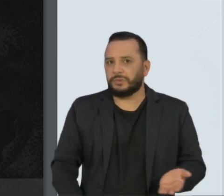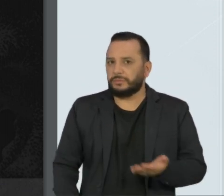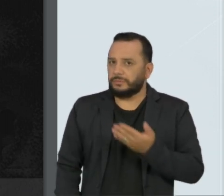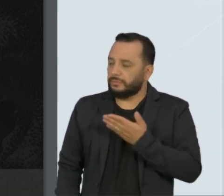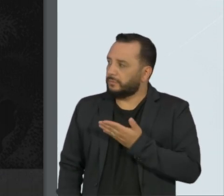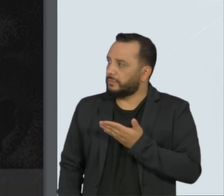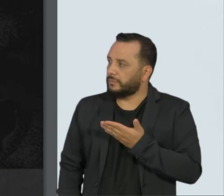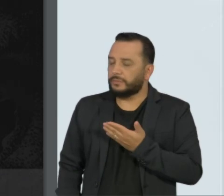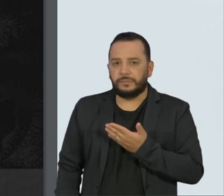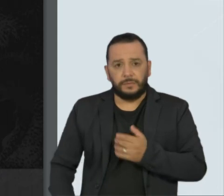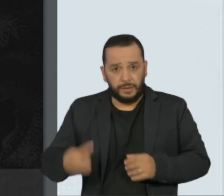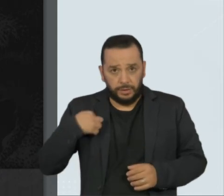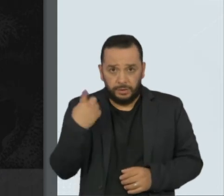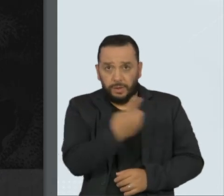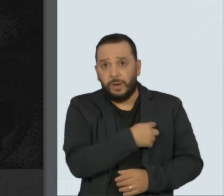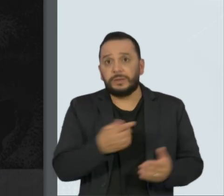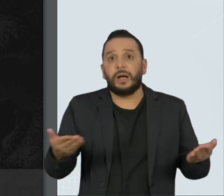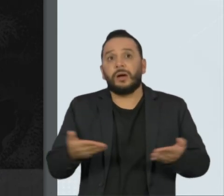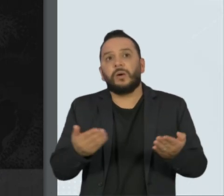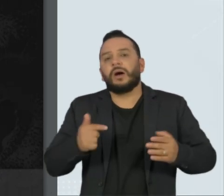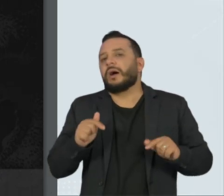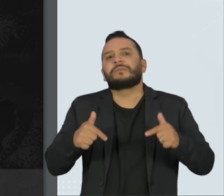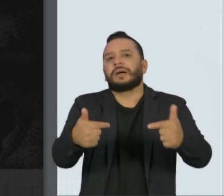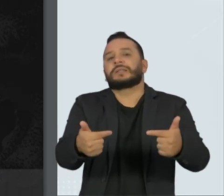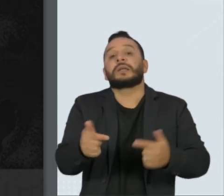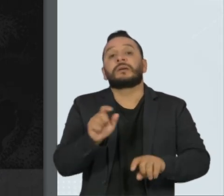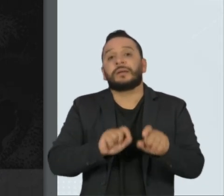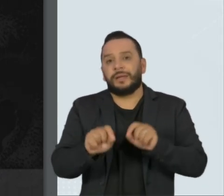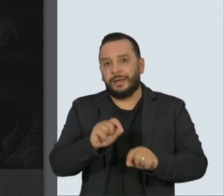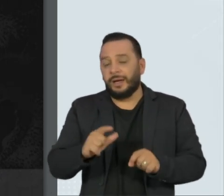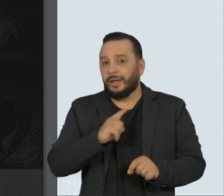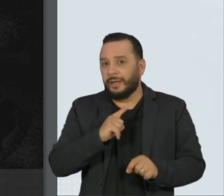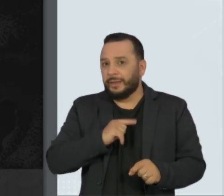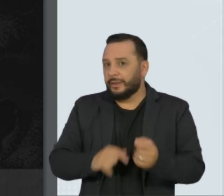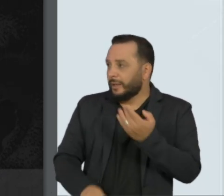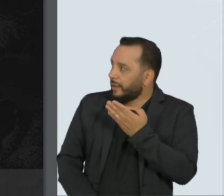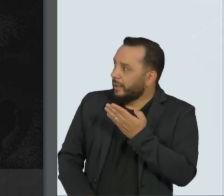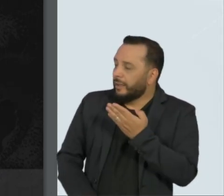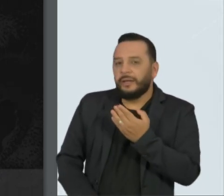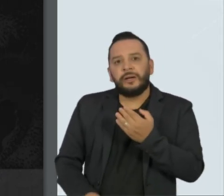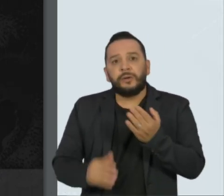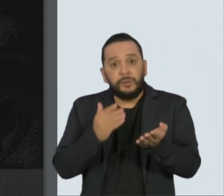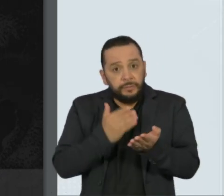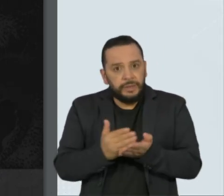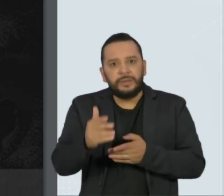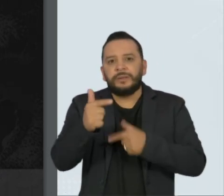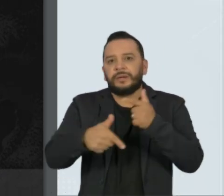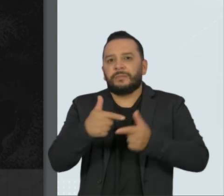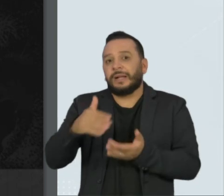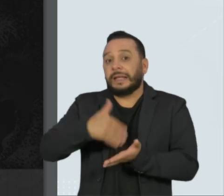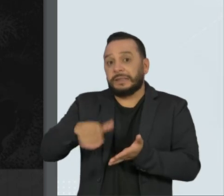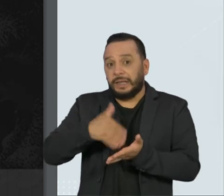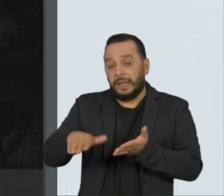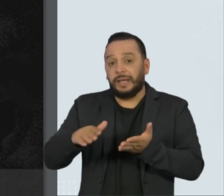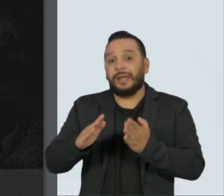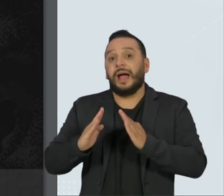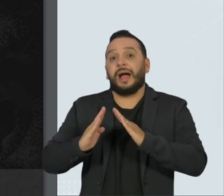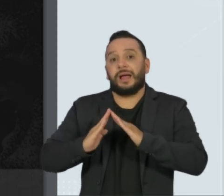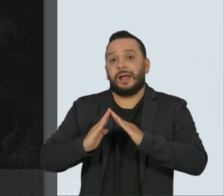Então, o que nós vamos fazer com essas populações? E aí nós temos já começando com o trabalho da Secretaria de